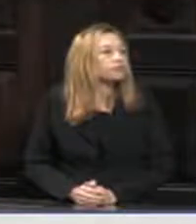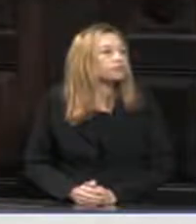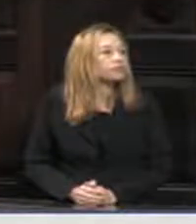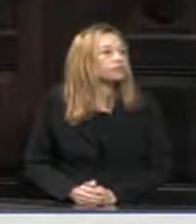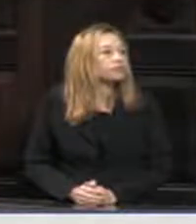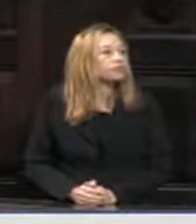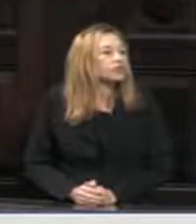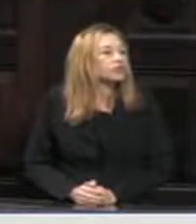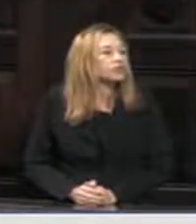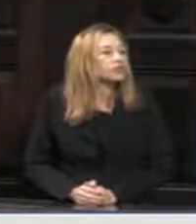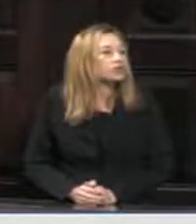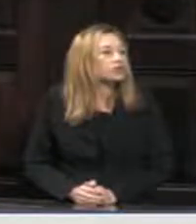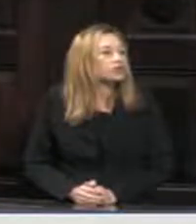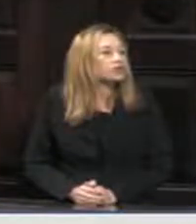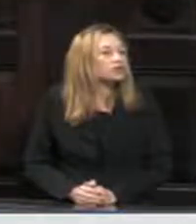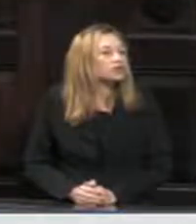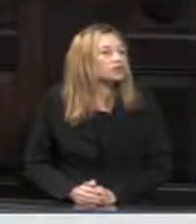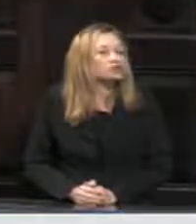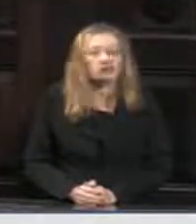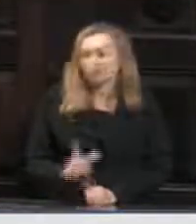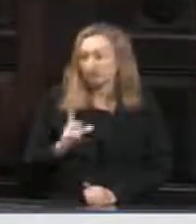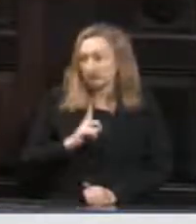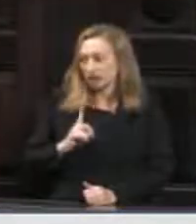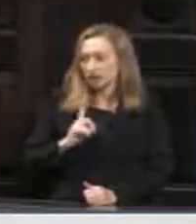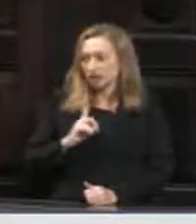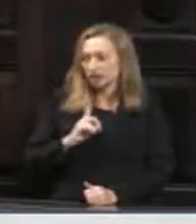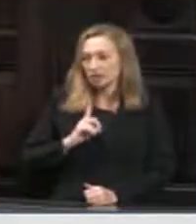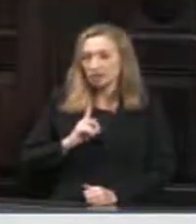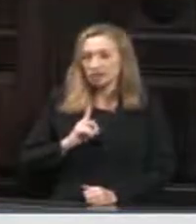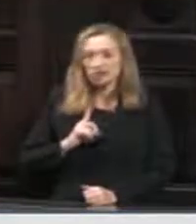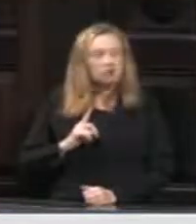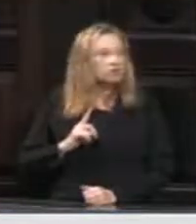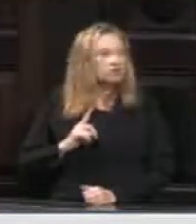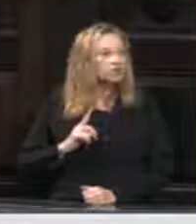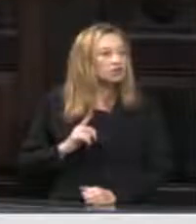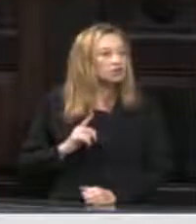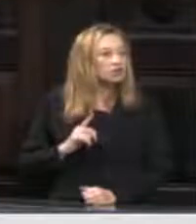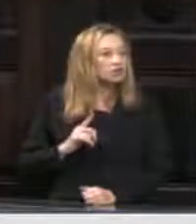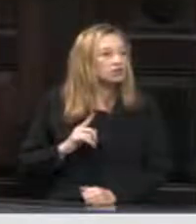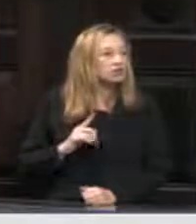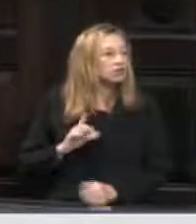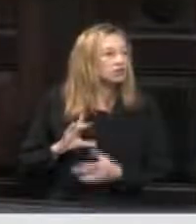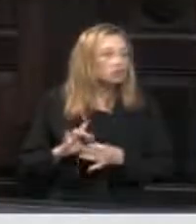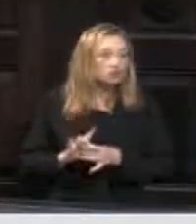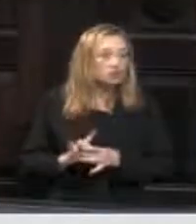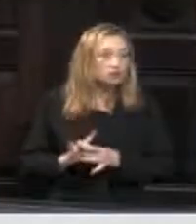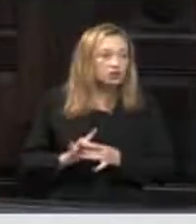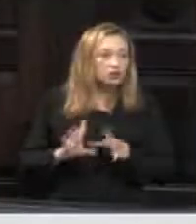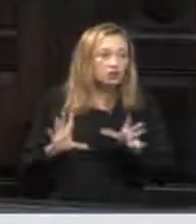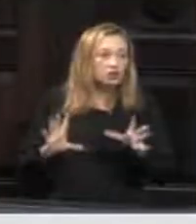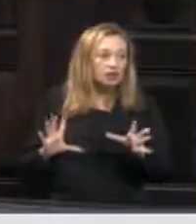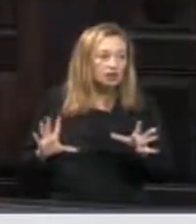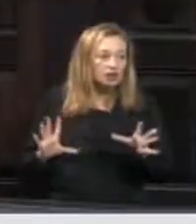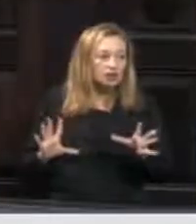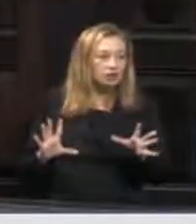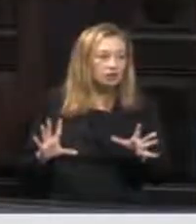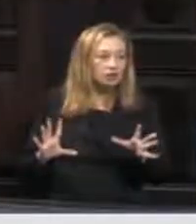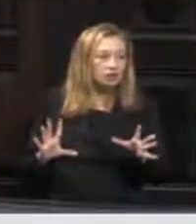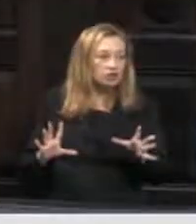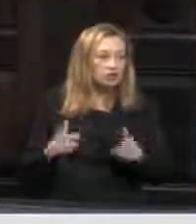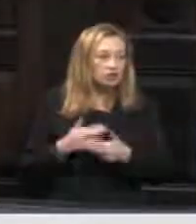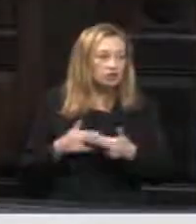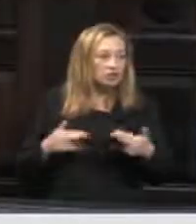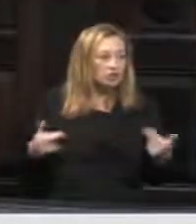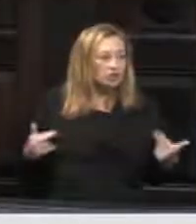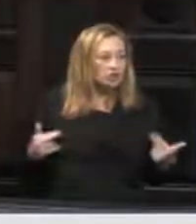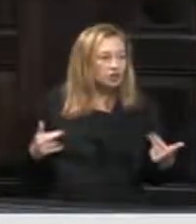que são adeptos do marxismo-leninismo, que eu não vejo